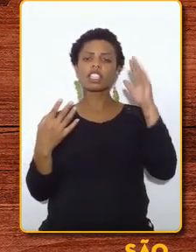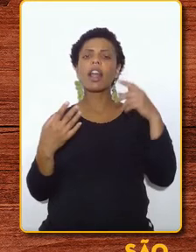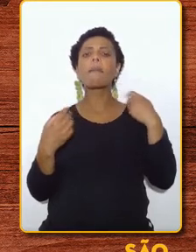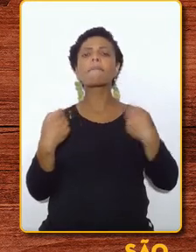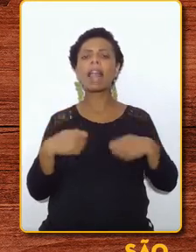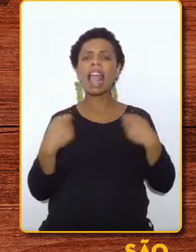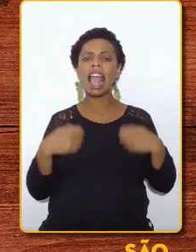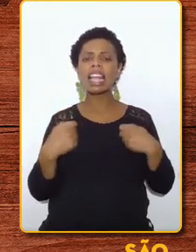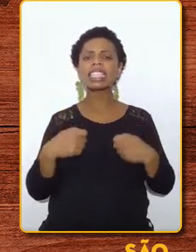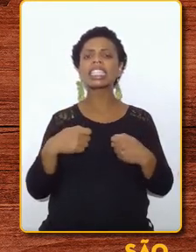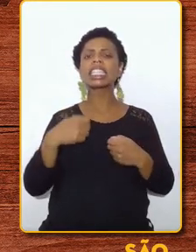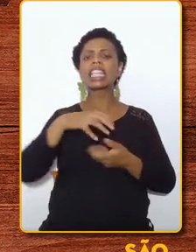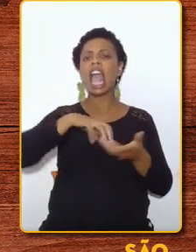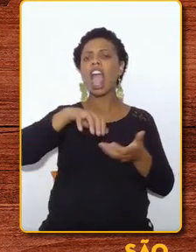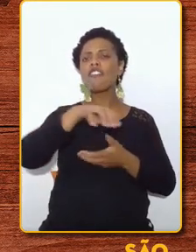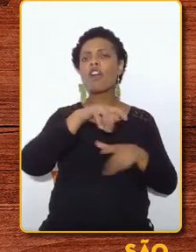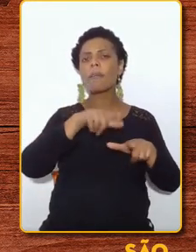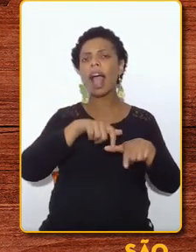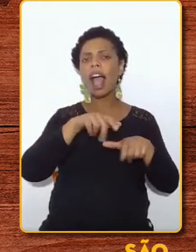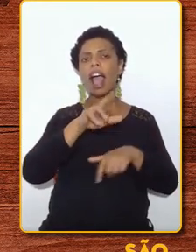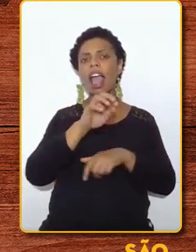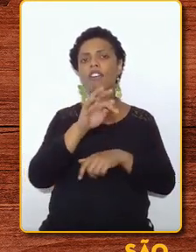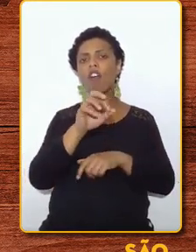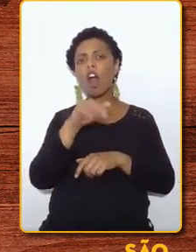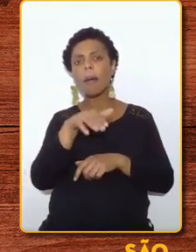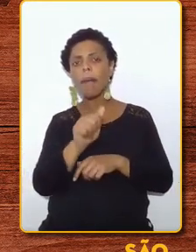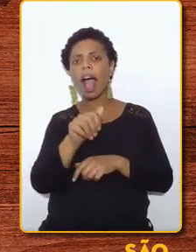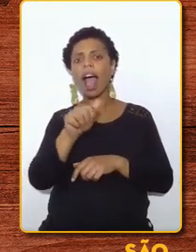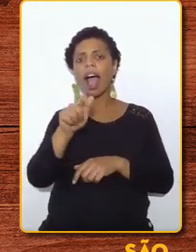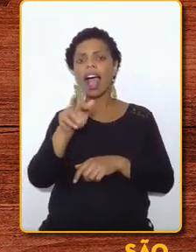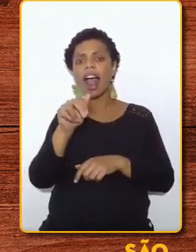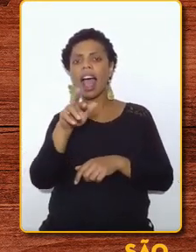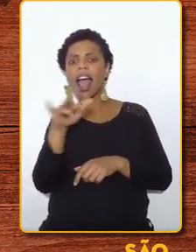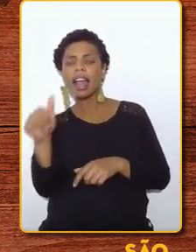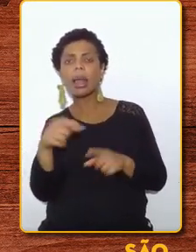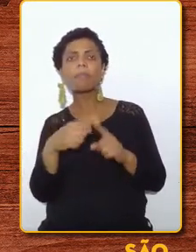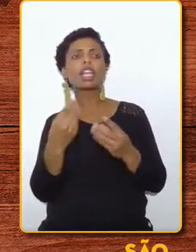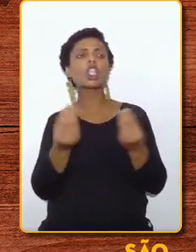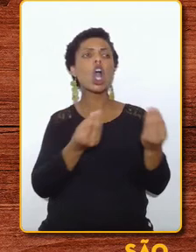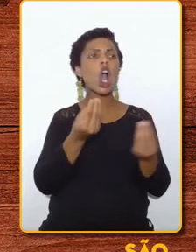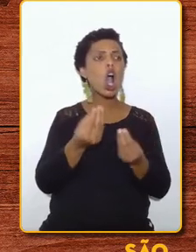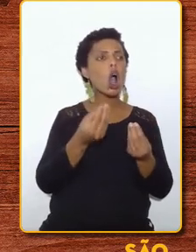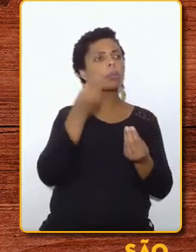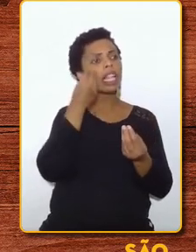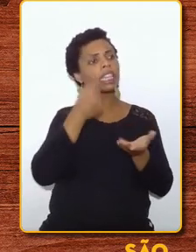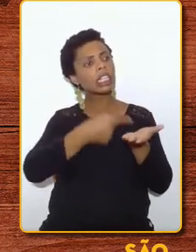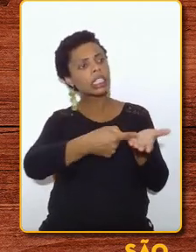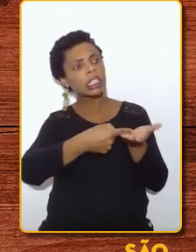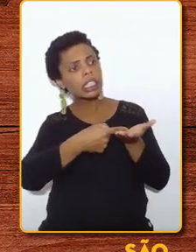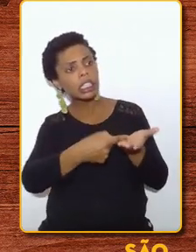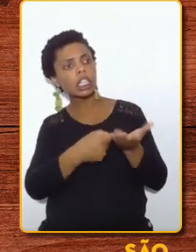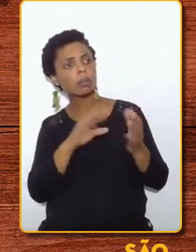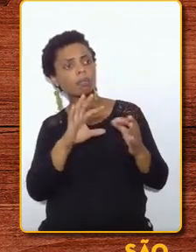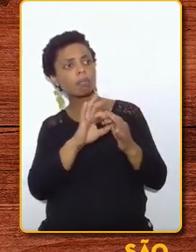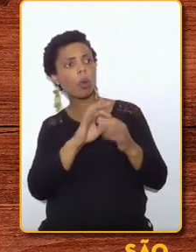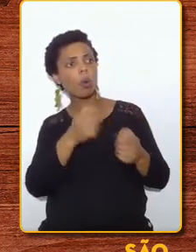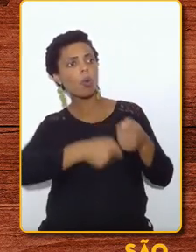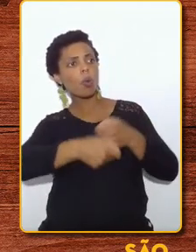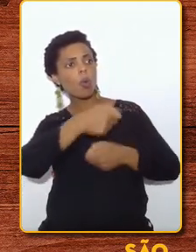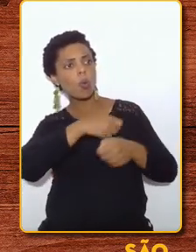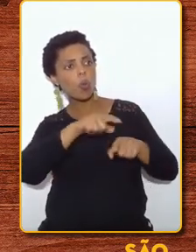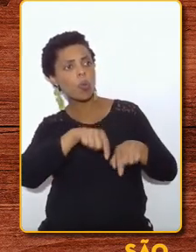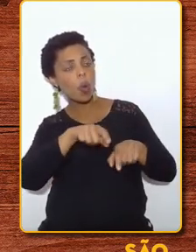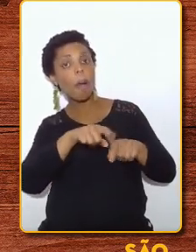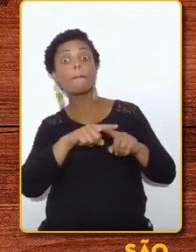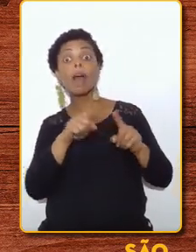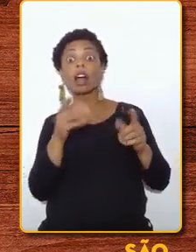mas como fazer? Como fazer a discussão com o agronegócio? Hoje, a gente volta para o que era